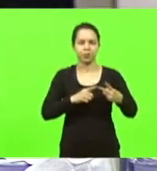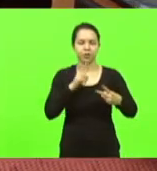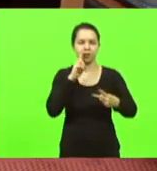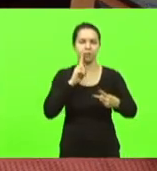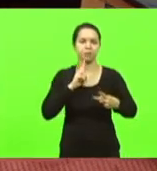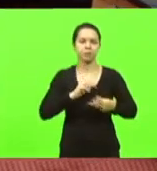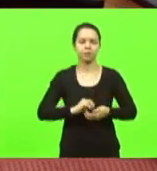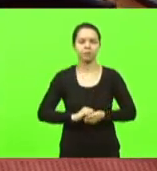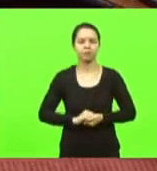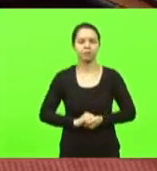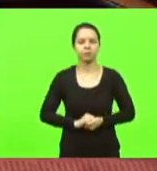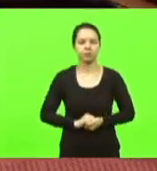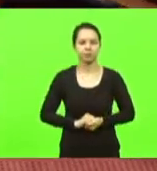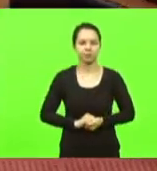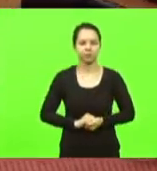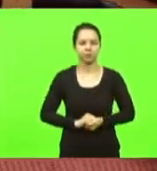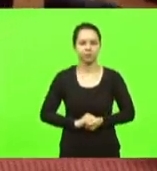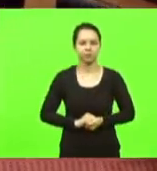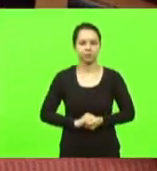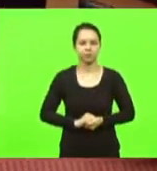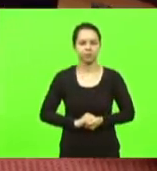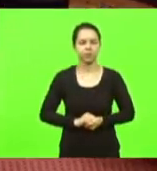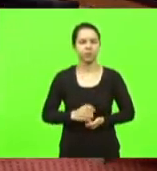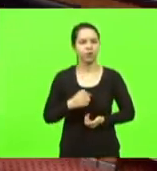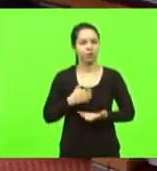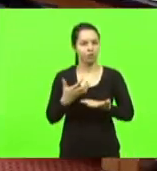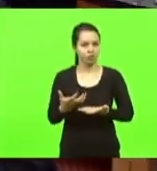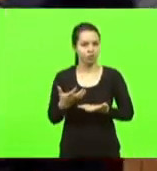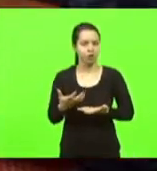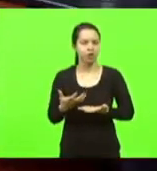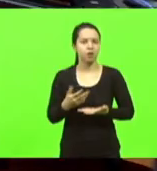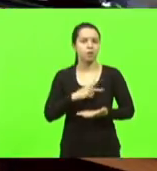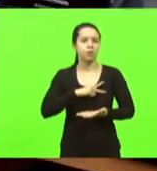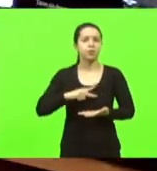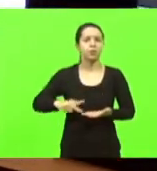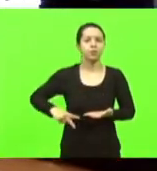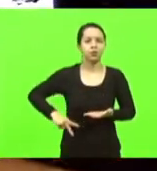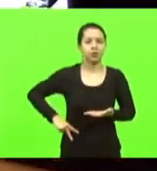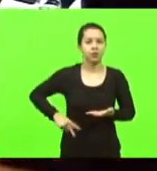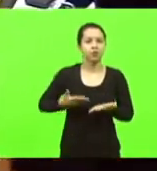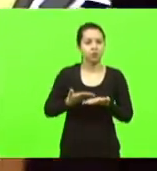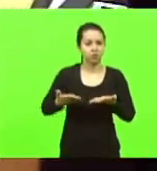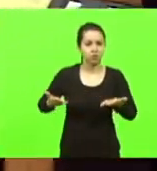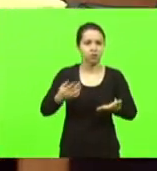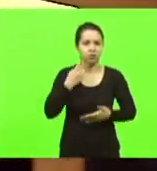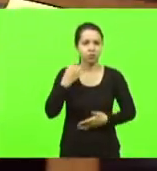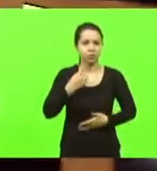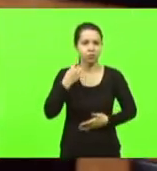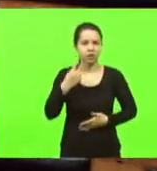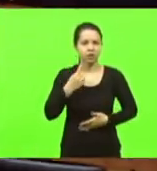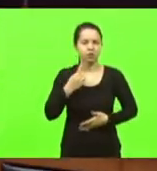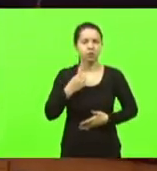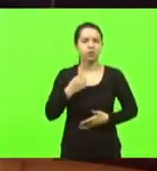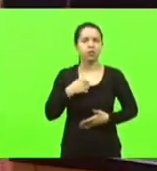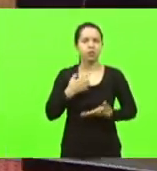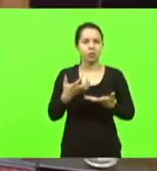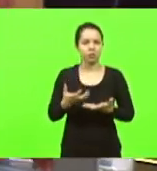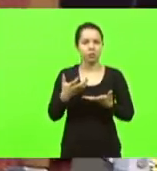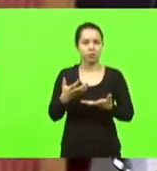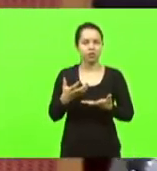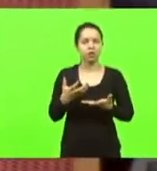evanesce é só para senhor presidente senhores deputados Só para